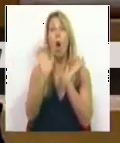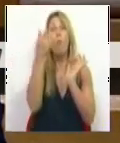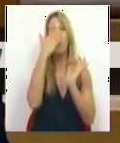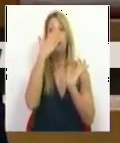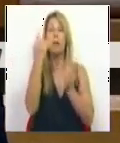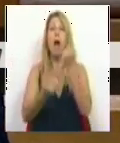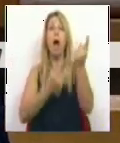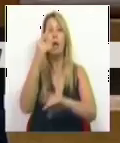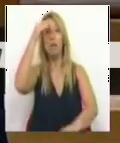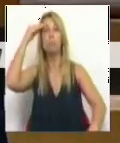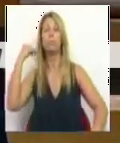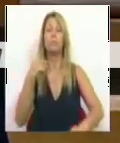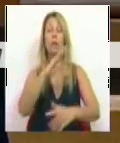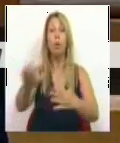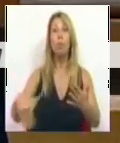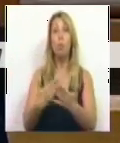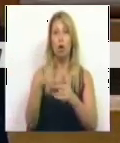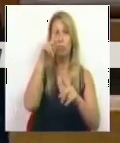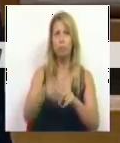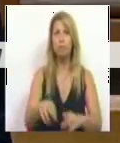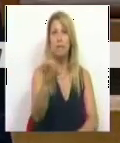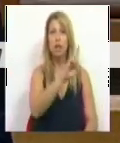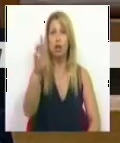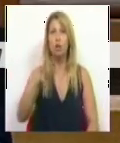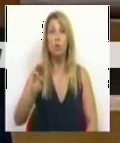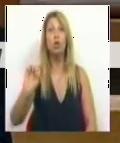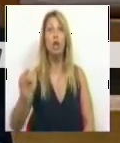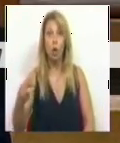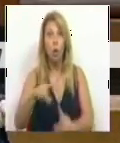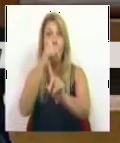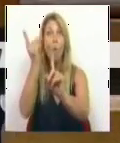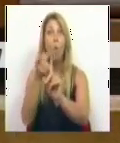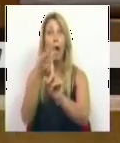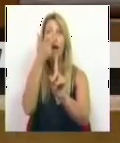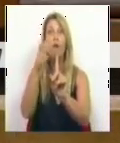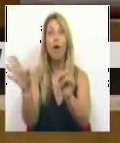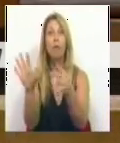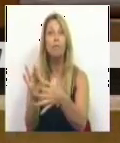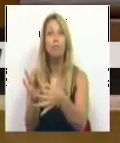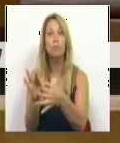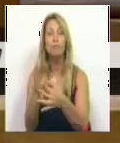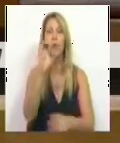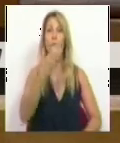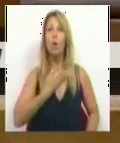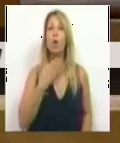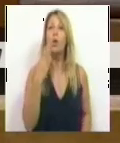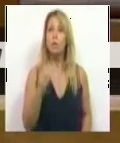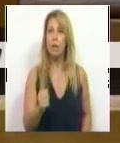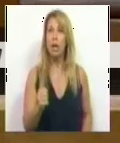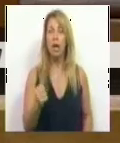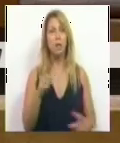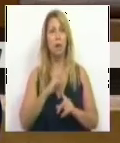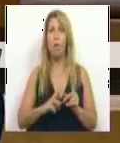da proposta de cortar 600 milhões de euros por ano nas pensões. O CDS, que